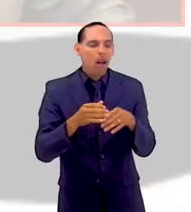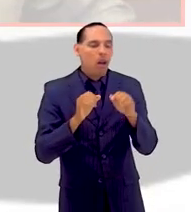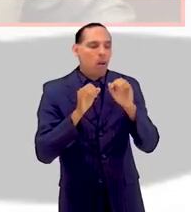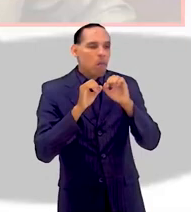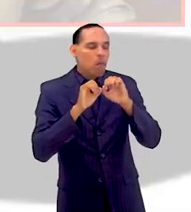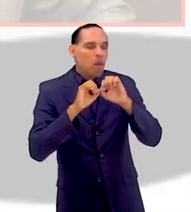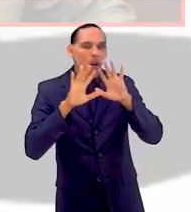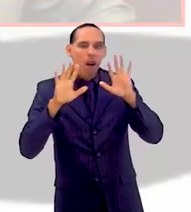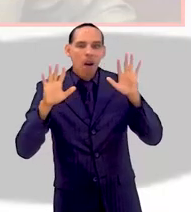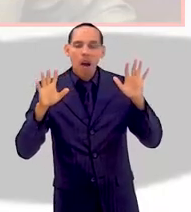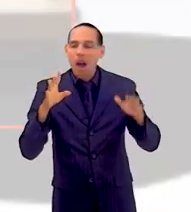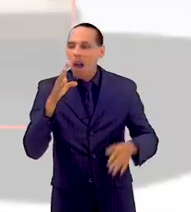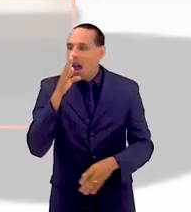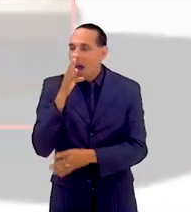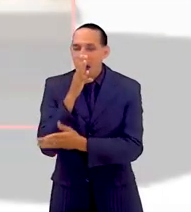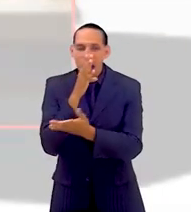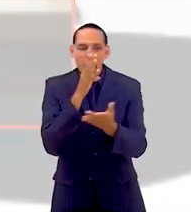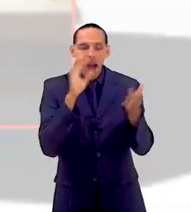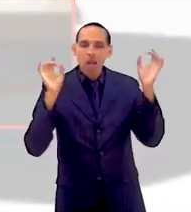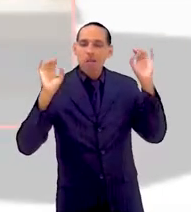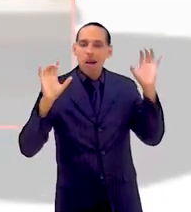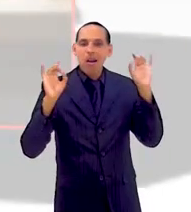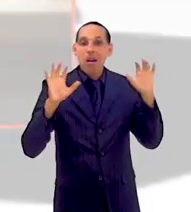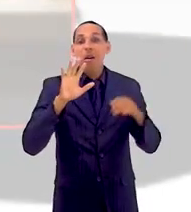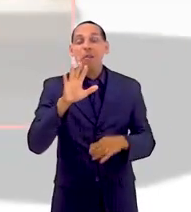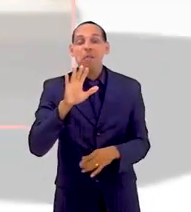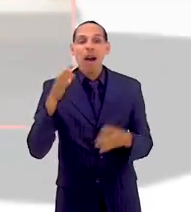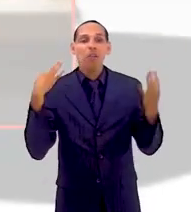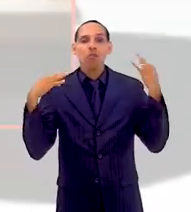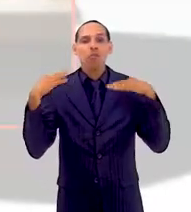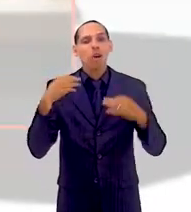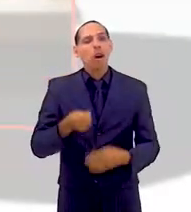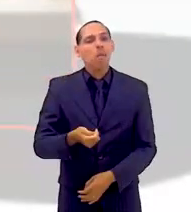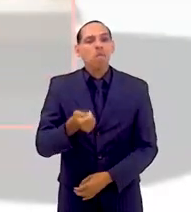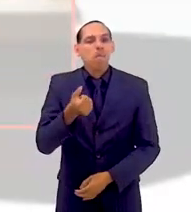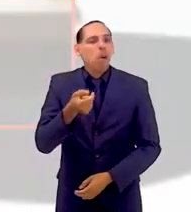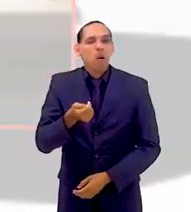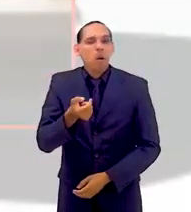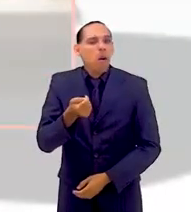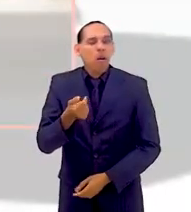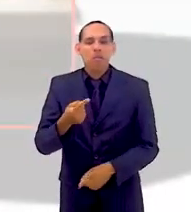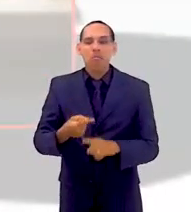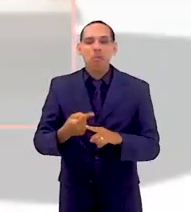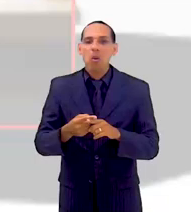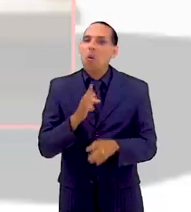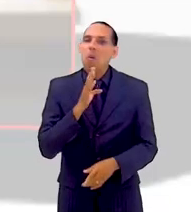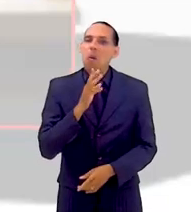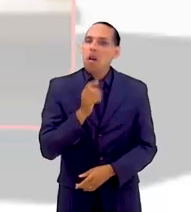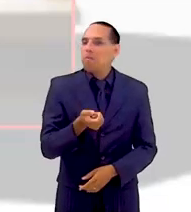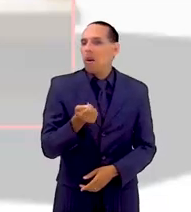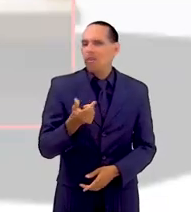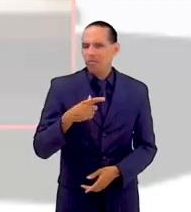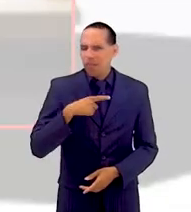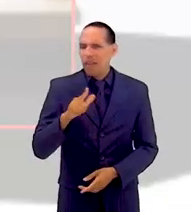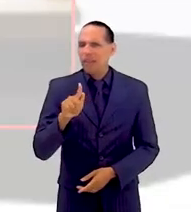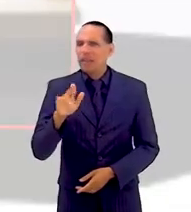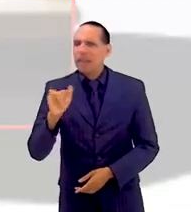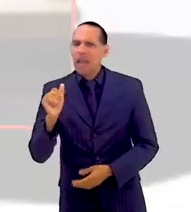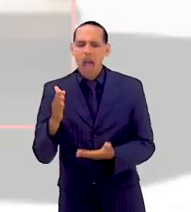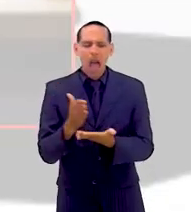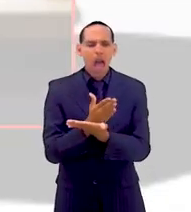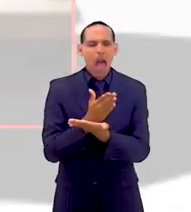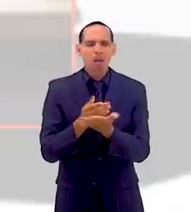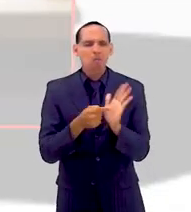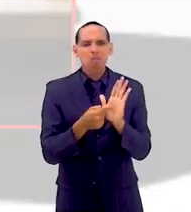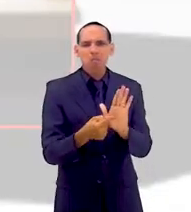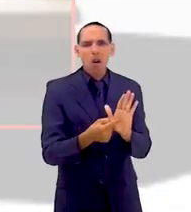rota porque eles são menos divulgados ou menos conhecidos. Existe algum guia que mostre